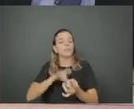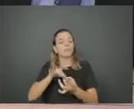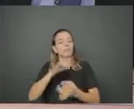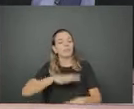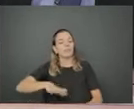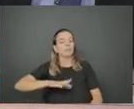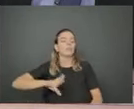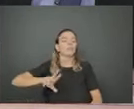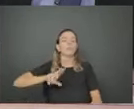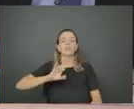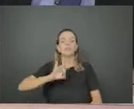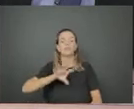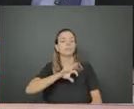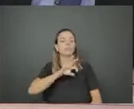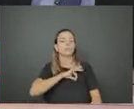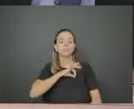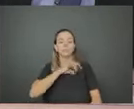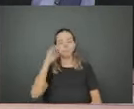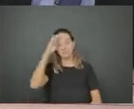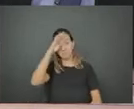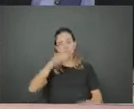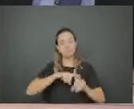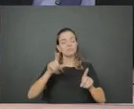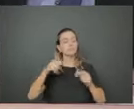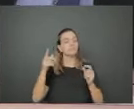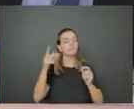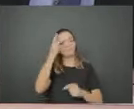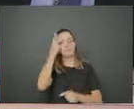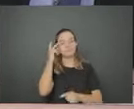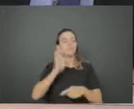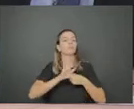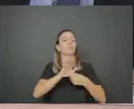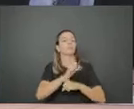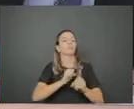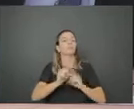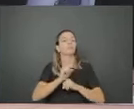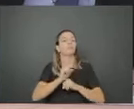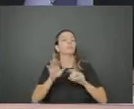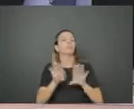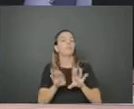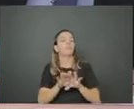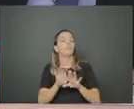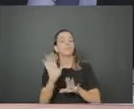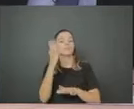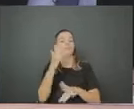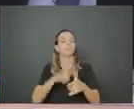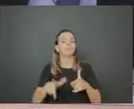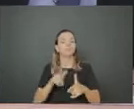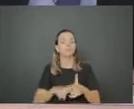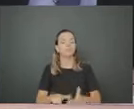mas pessoas que participem de assistência social, para tentar resolver esse problema. Ok?